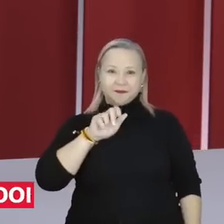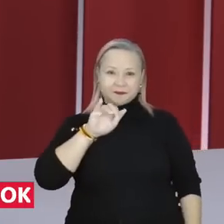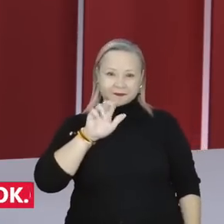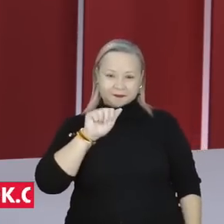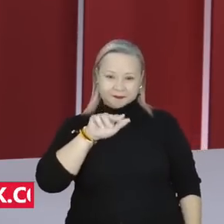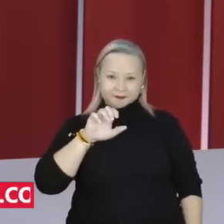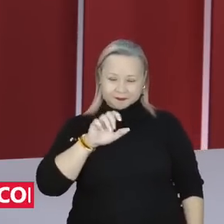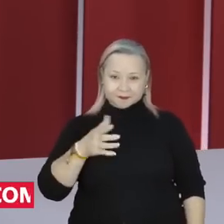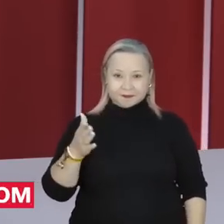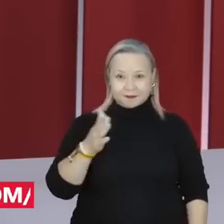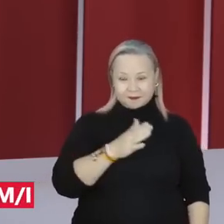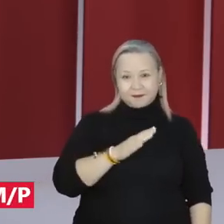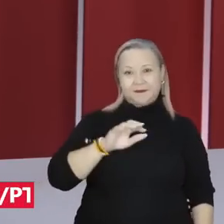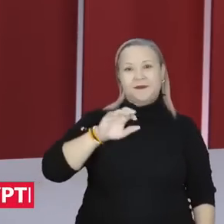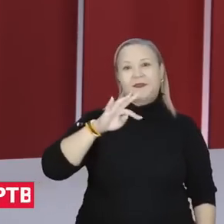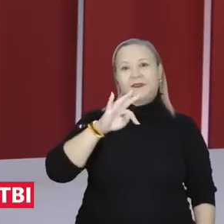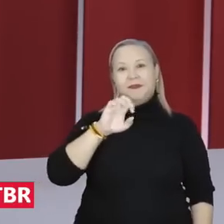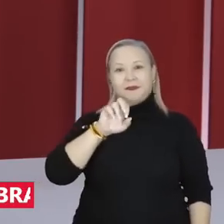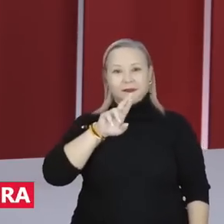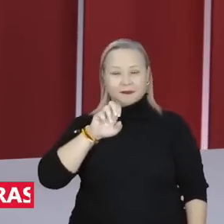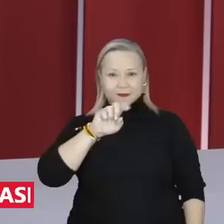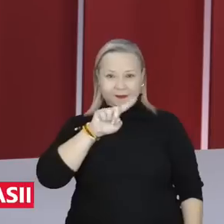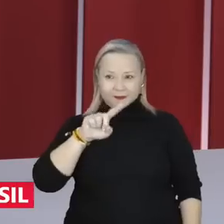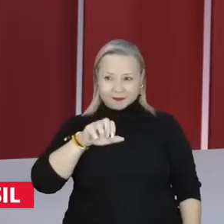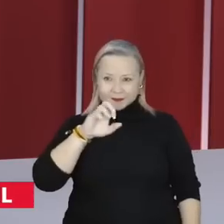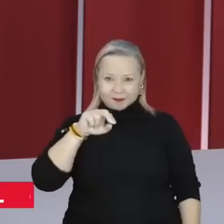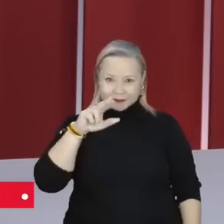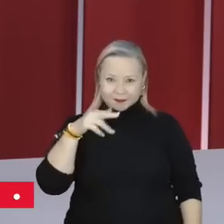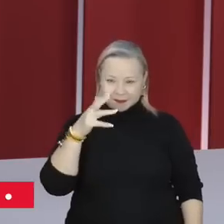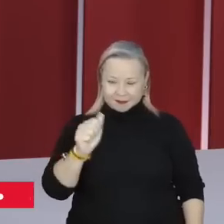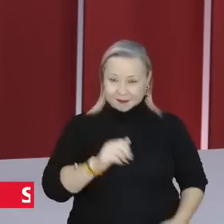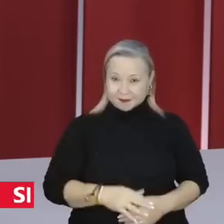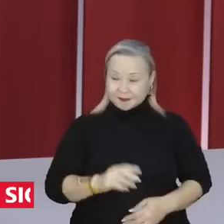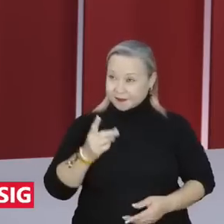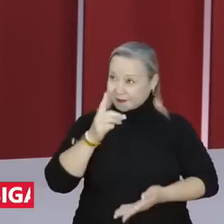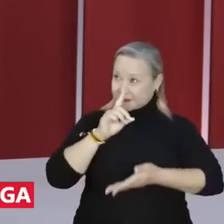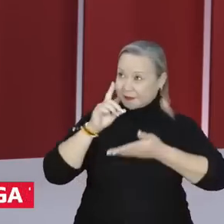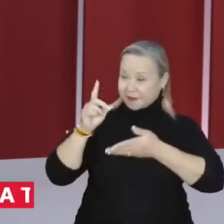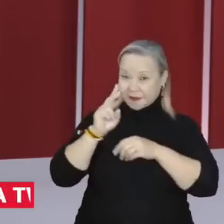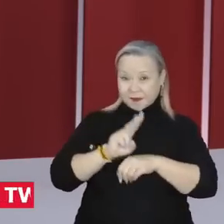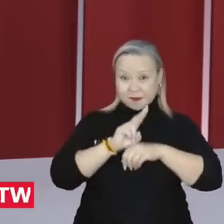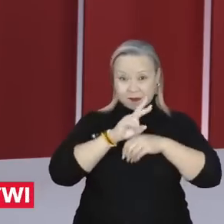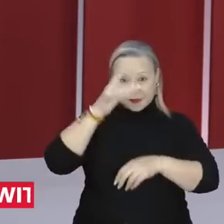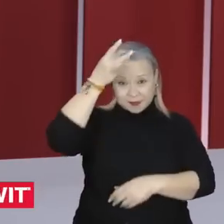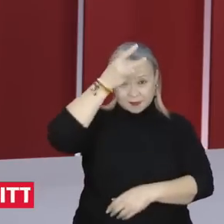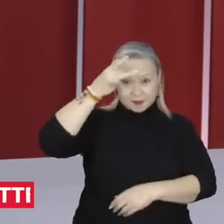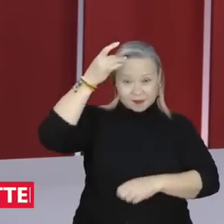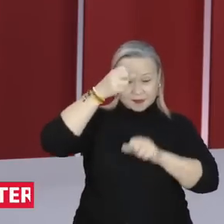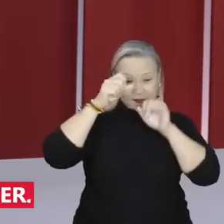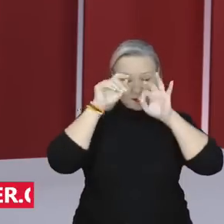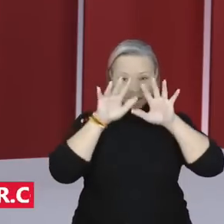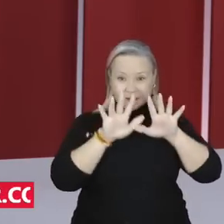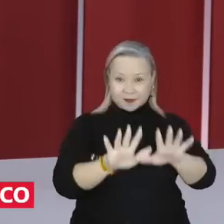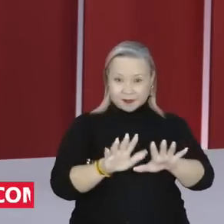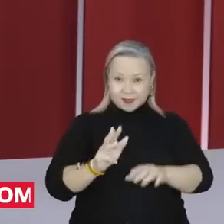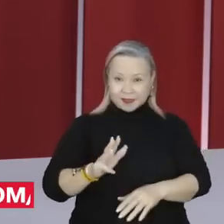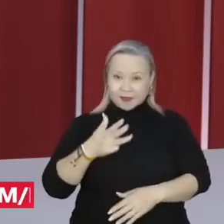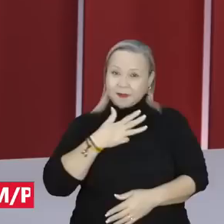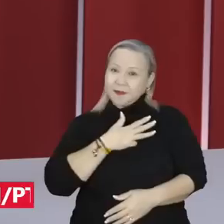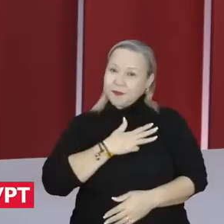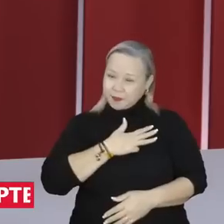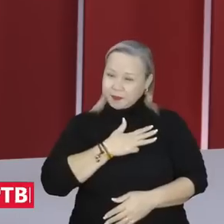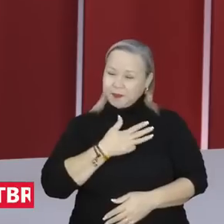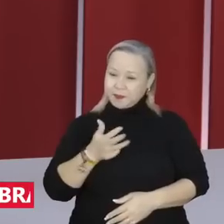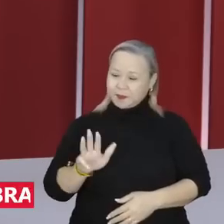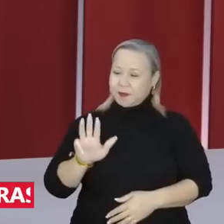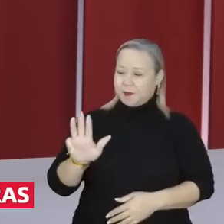também. Terezinha Fernandes Barros aqui, que Deus proteja e o Espírito Santo derrame, né, sobre Luiz Inácio Lula da Silva,